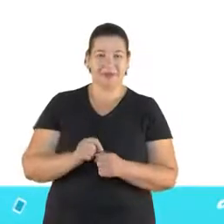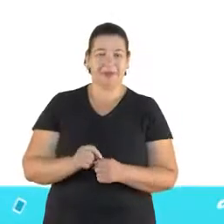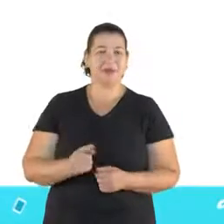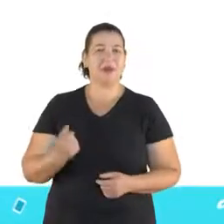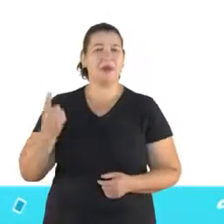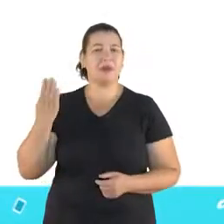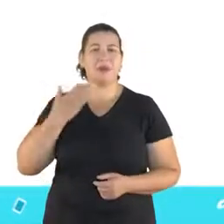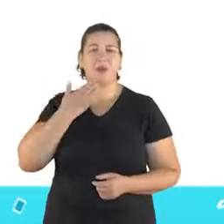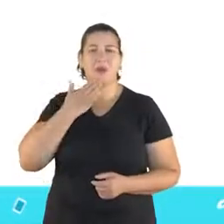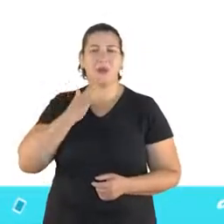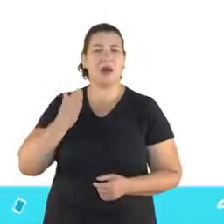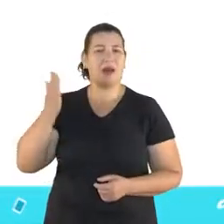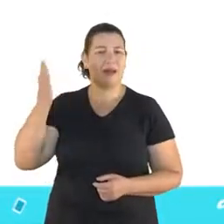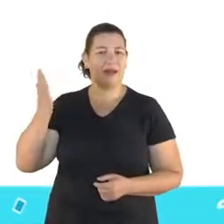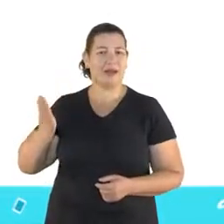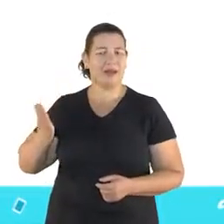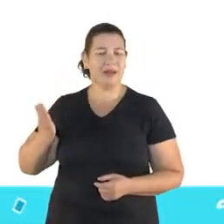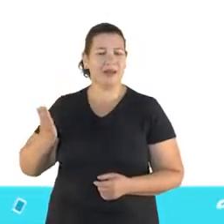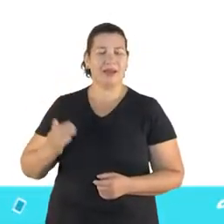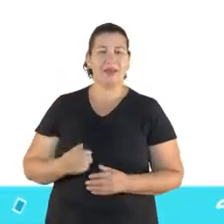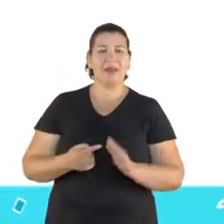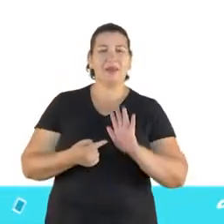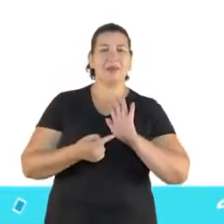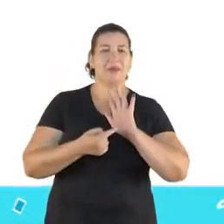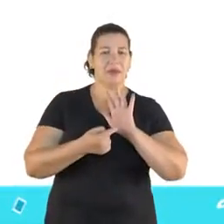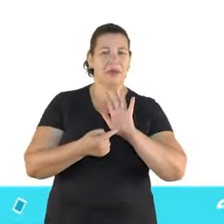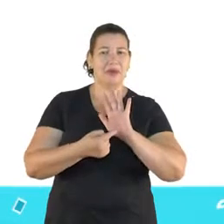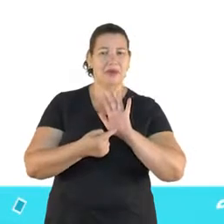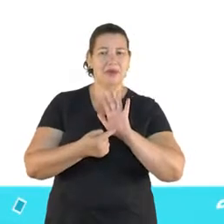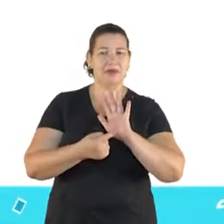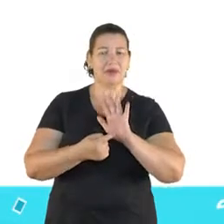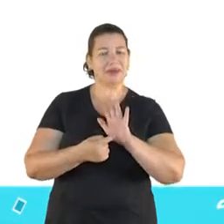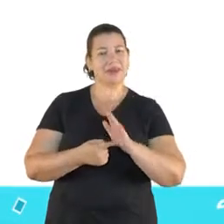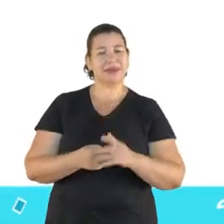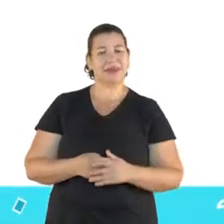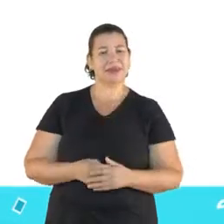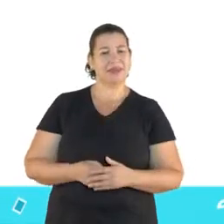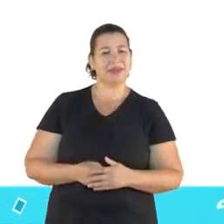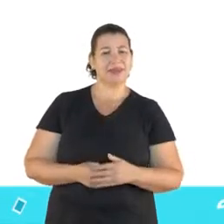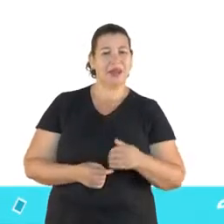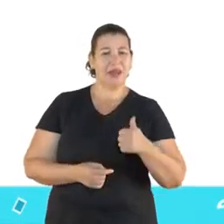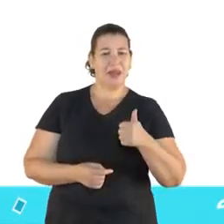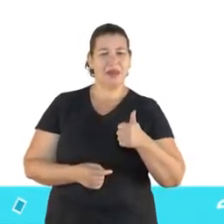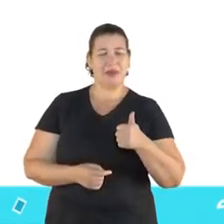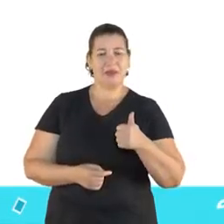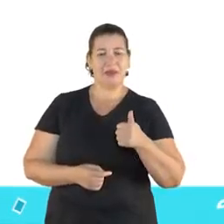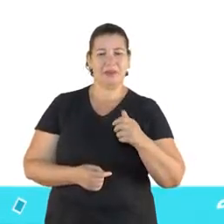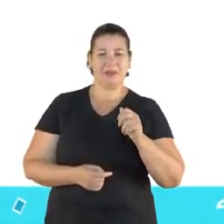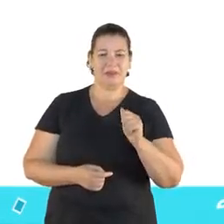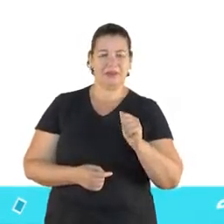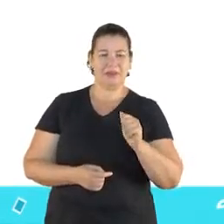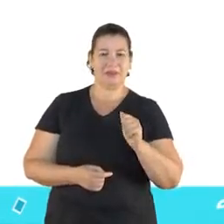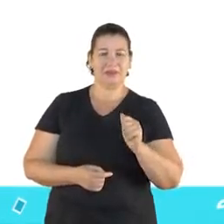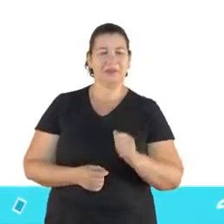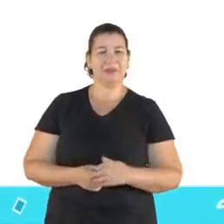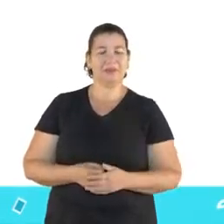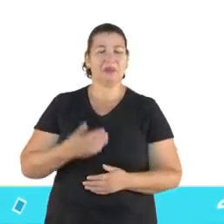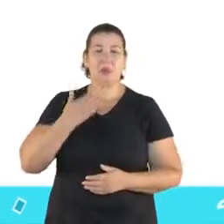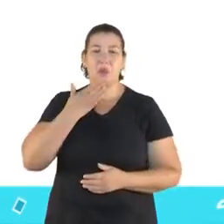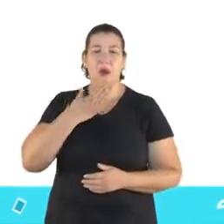das alternativas abaixo apresenta a gônada, o gameta e o hormônio sexual